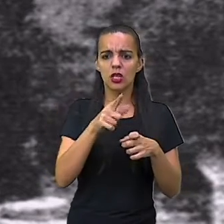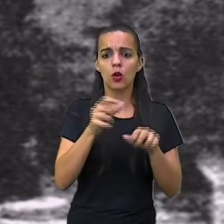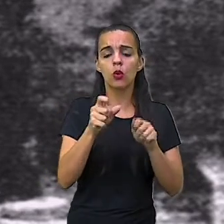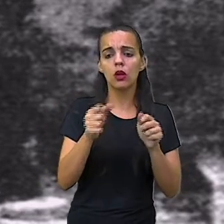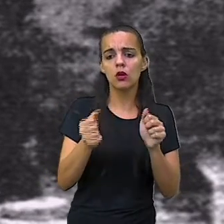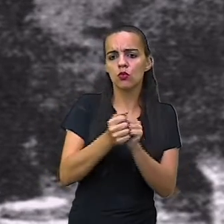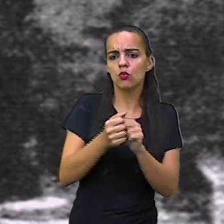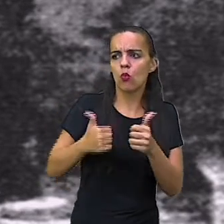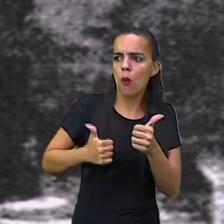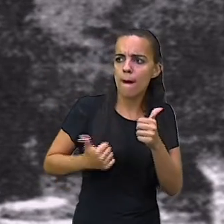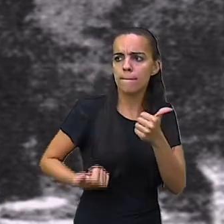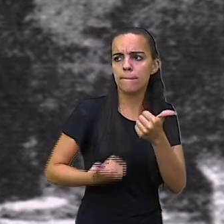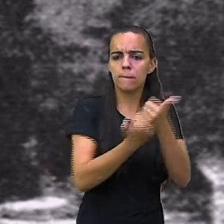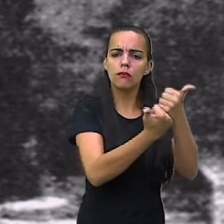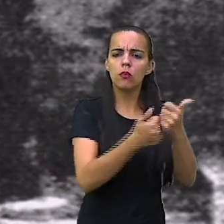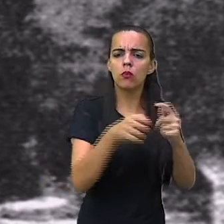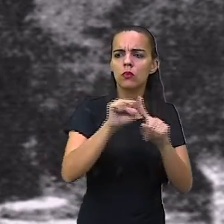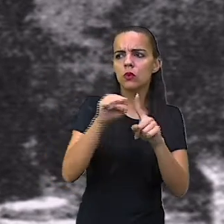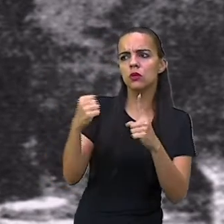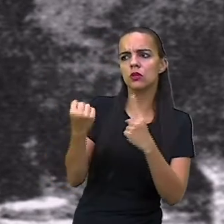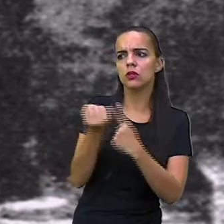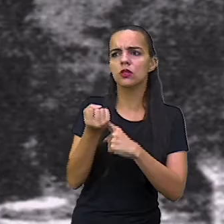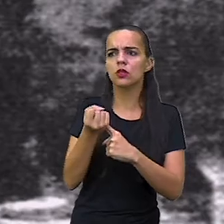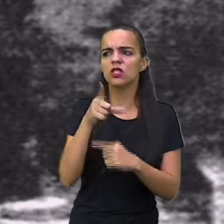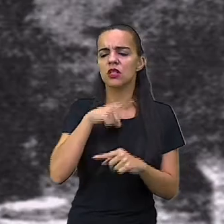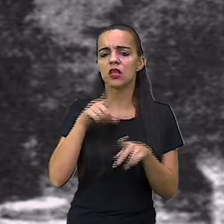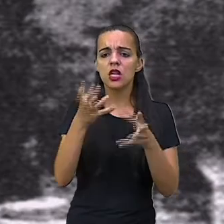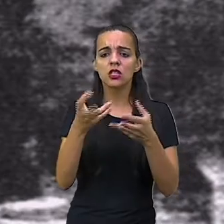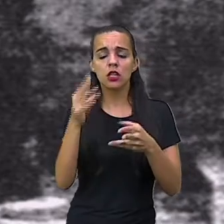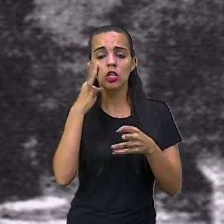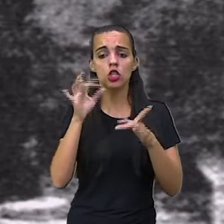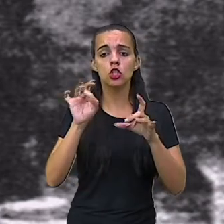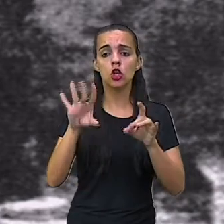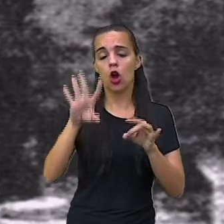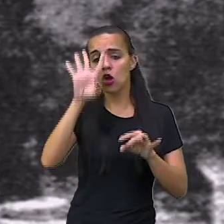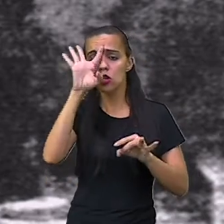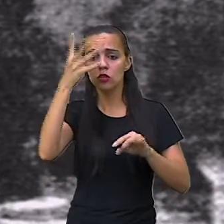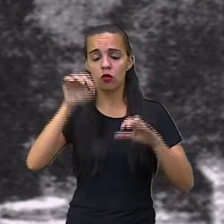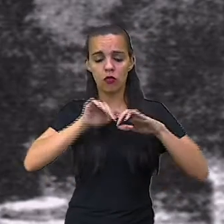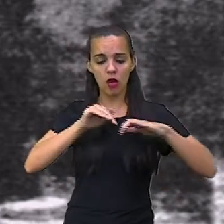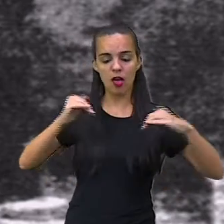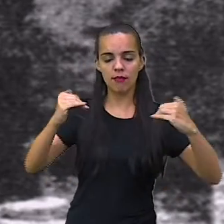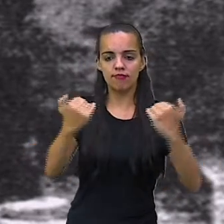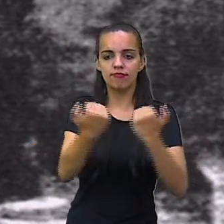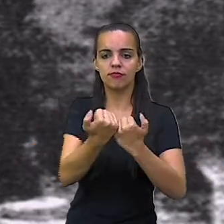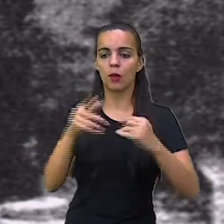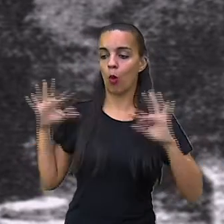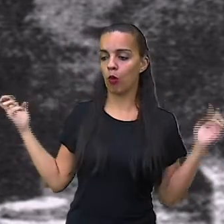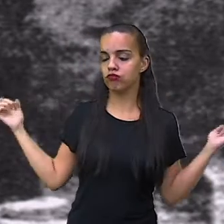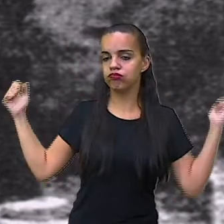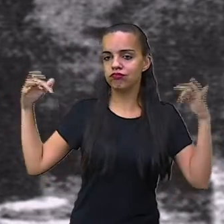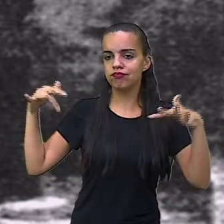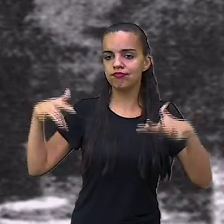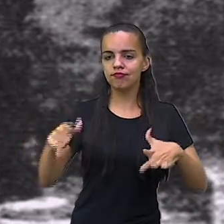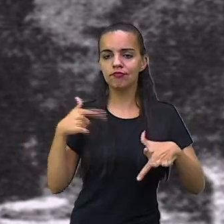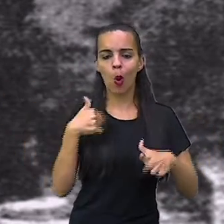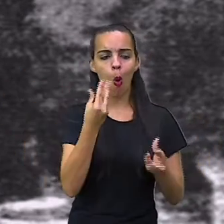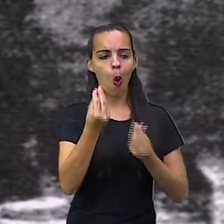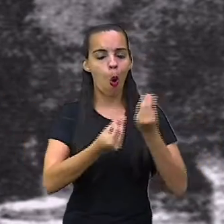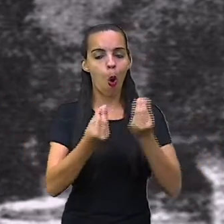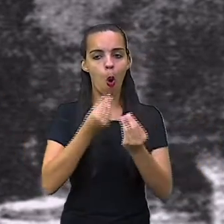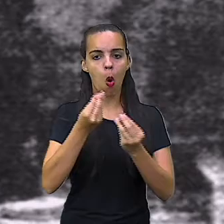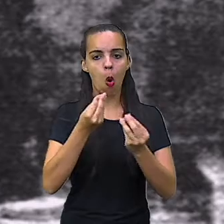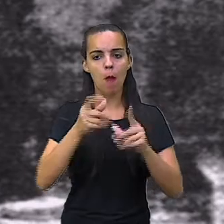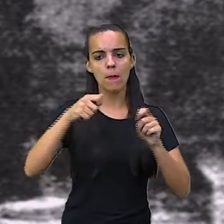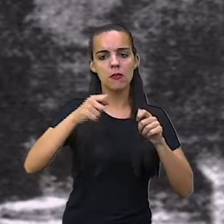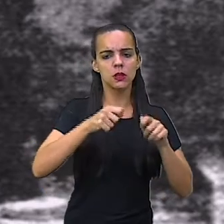sociedade iria ocorrer através de assembleias, ou talvez essas nem seriam necessárias. Afinal,